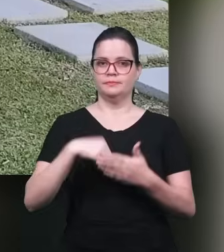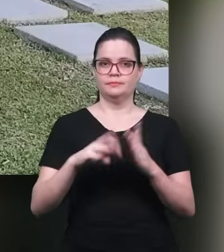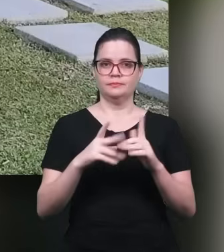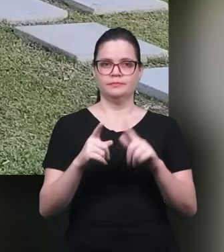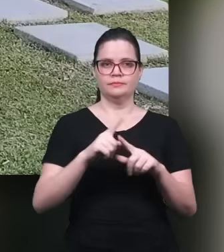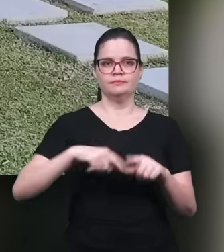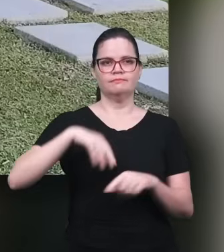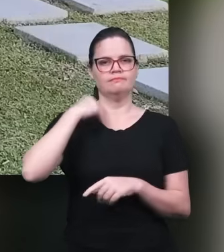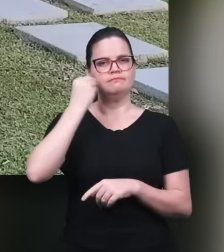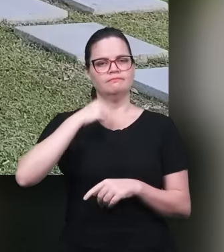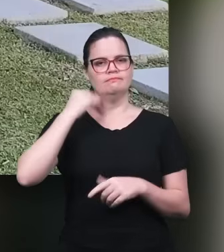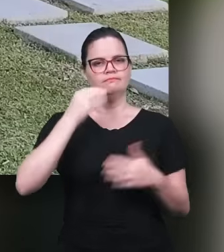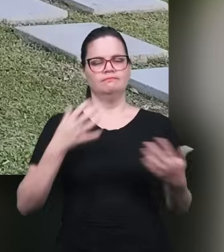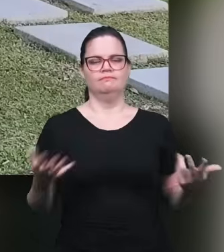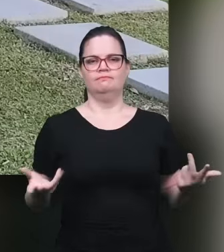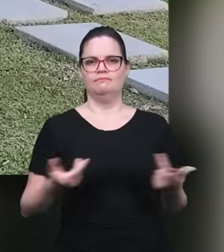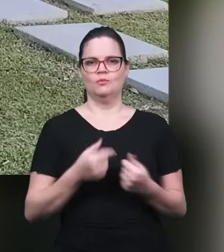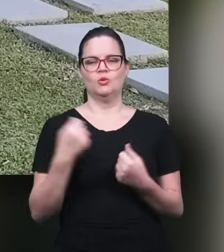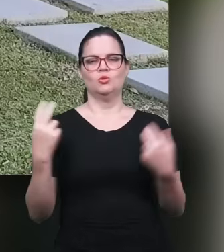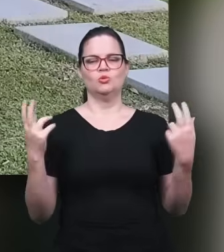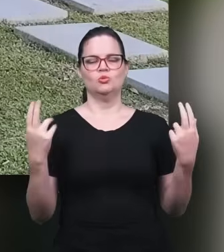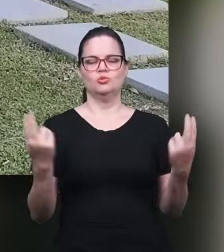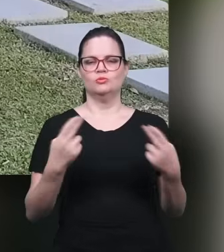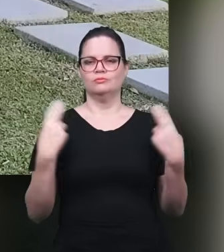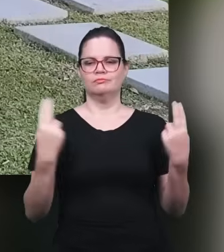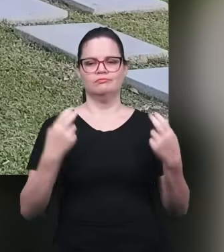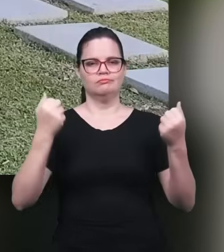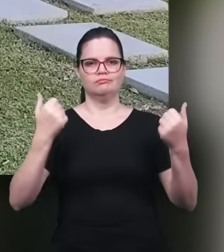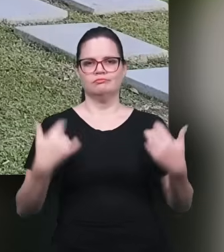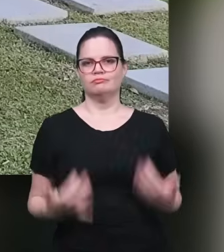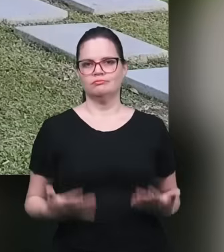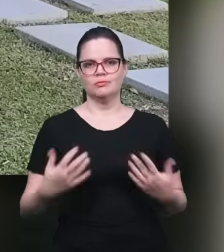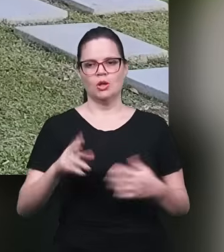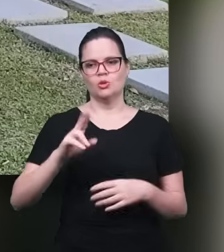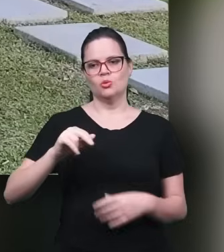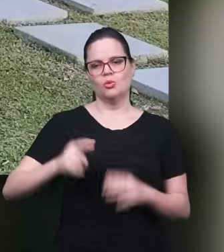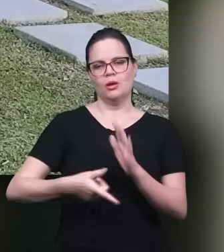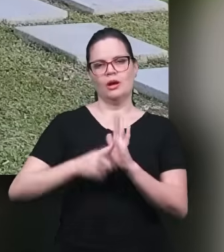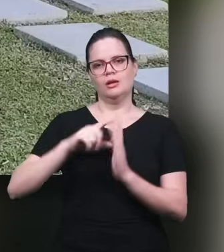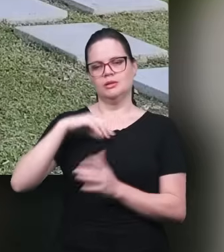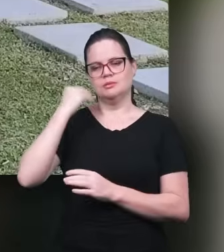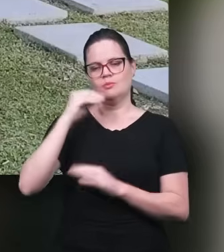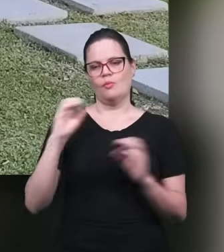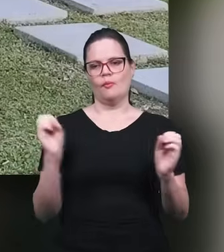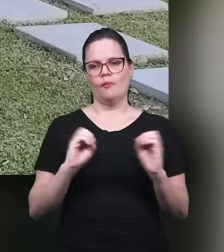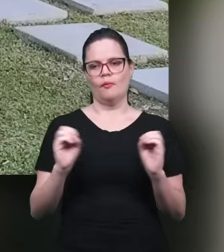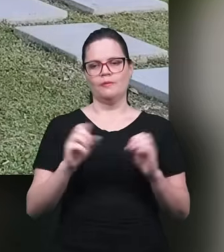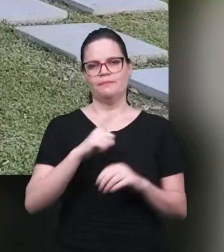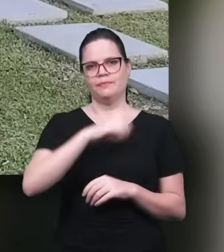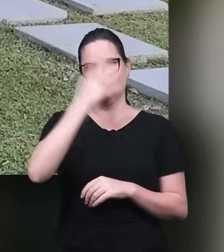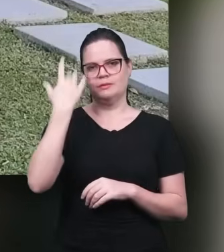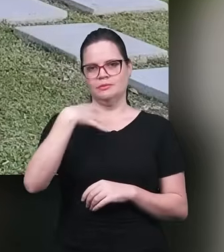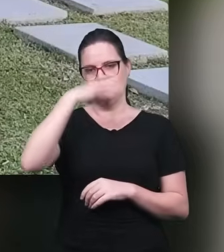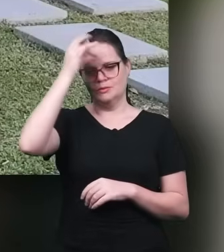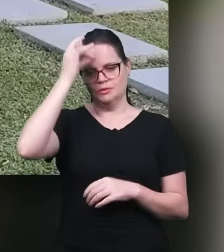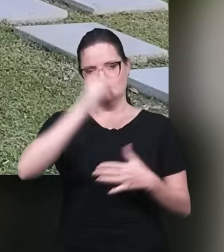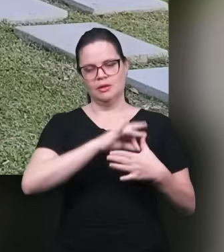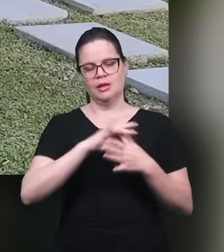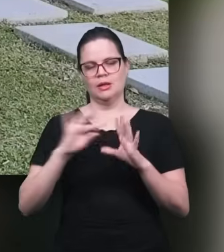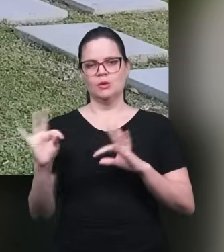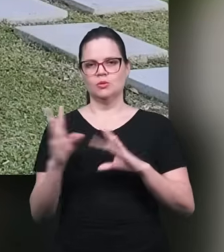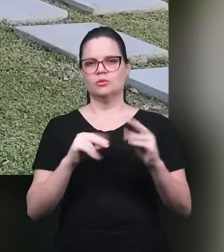nós desfrutamos de experiências que nós nunca havíamos vivido, né? Sermos guiados pelo Senhor, termos uma nova perspectiva